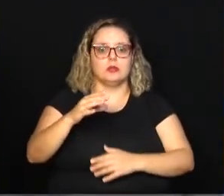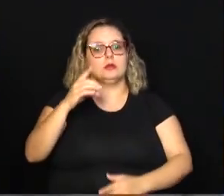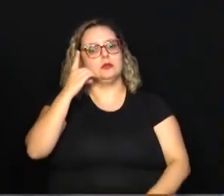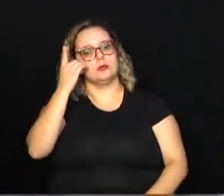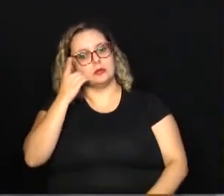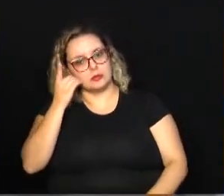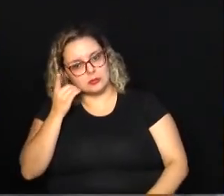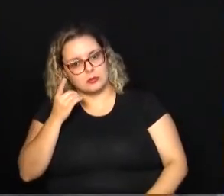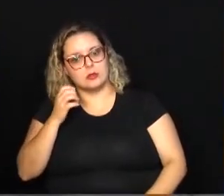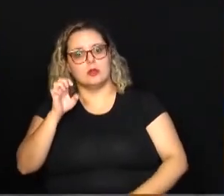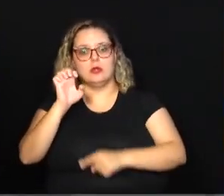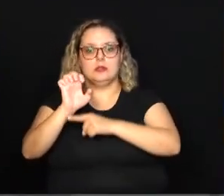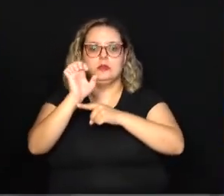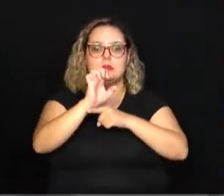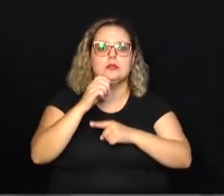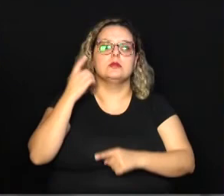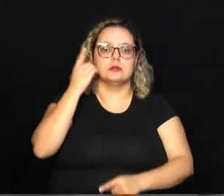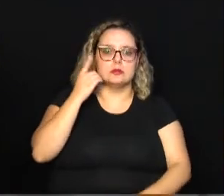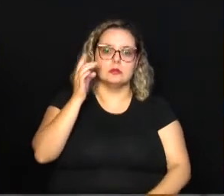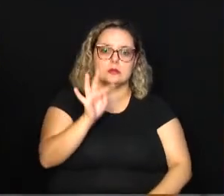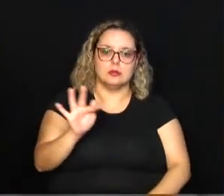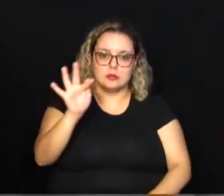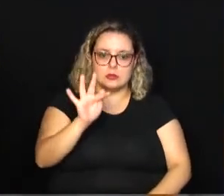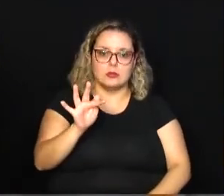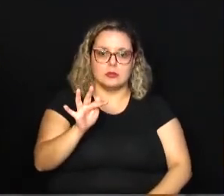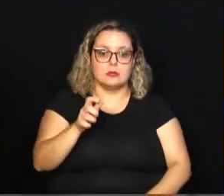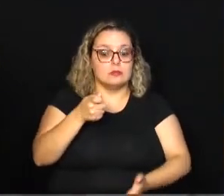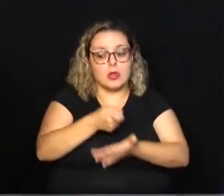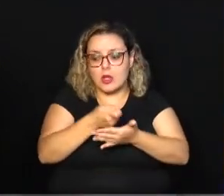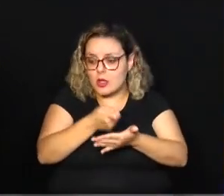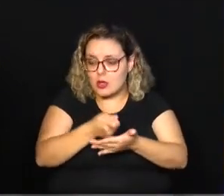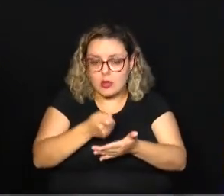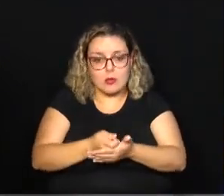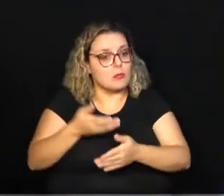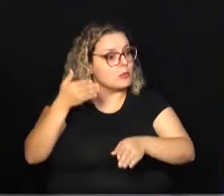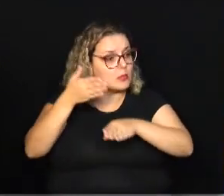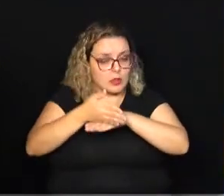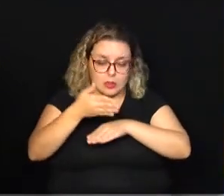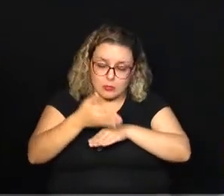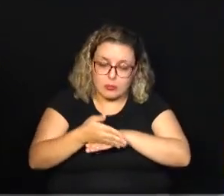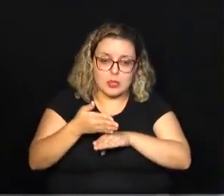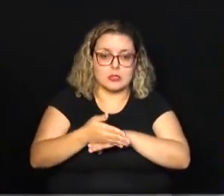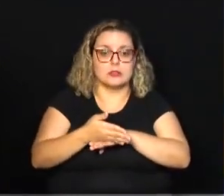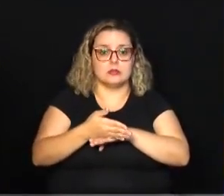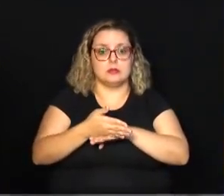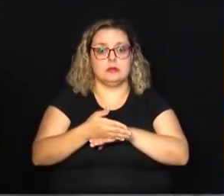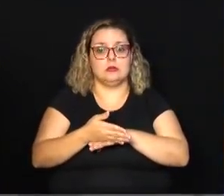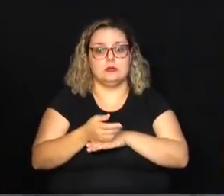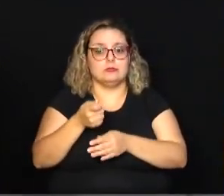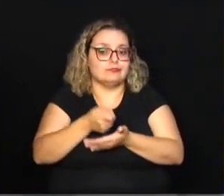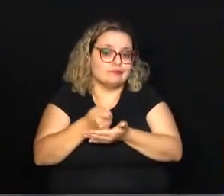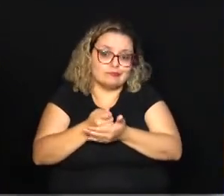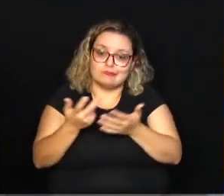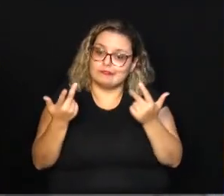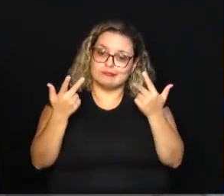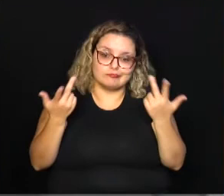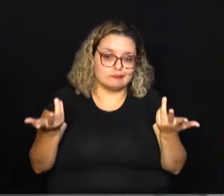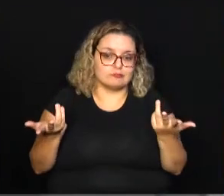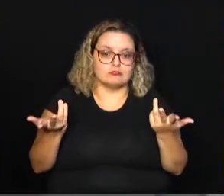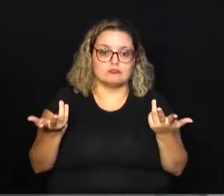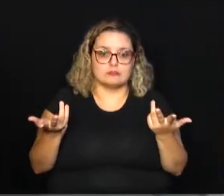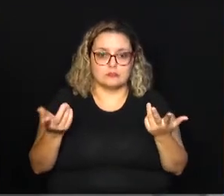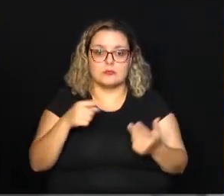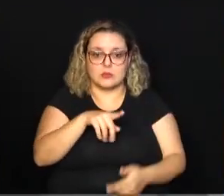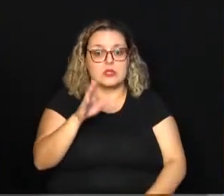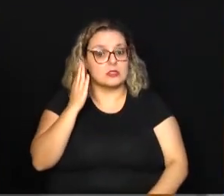deputados federais, pressionarem todas as instâncias para que participem disso. E pressão é pressão, vocês sabem muito melhor